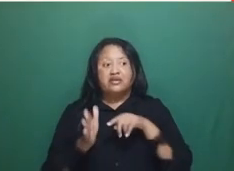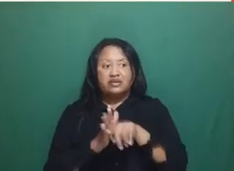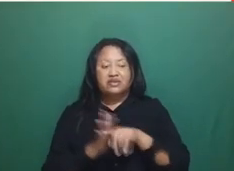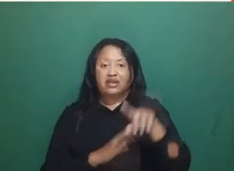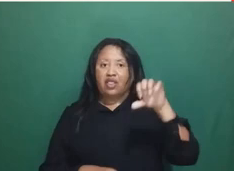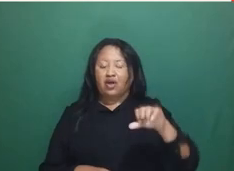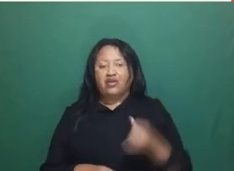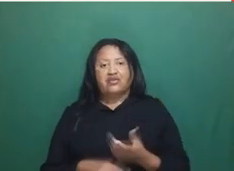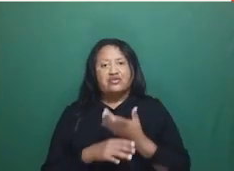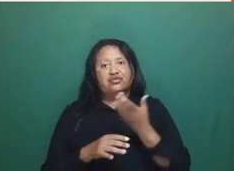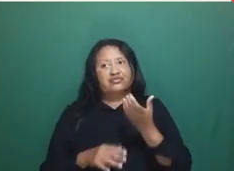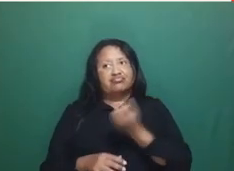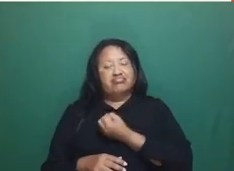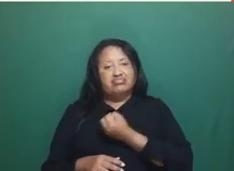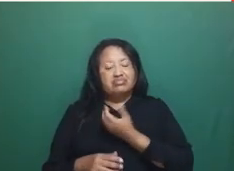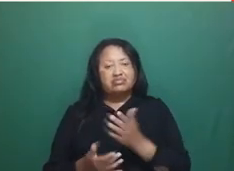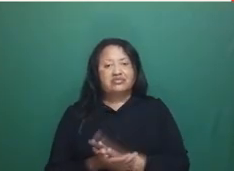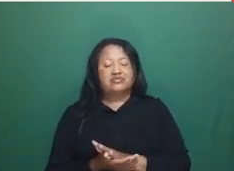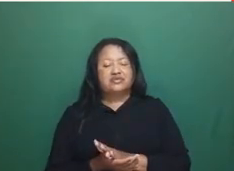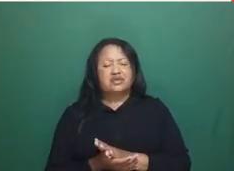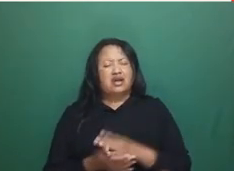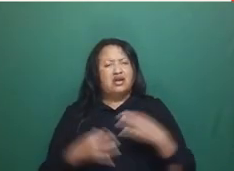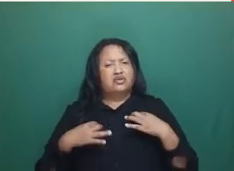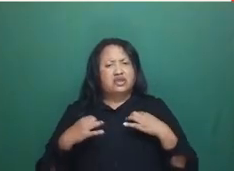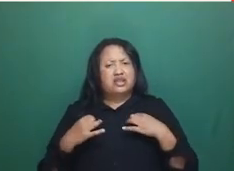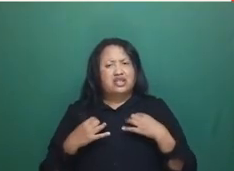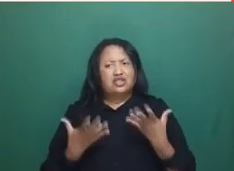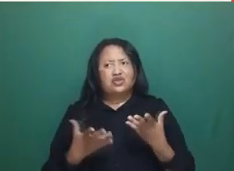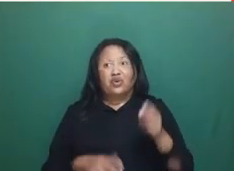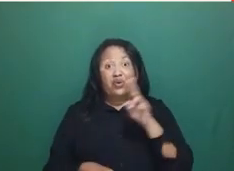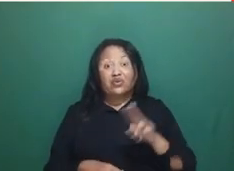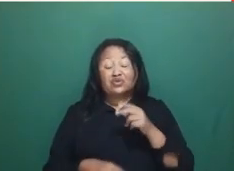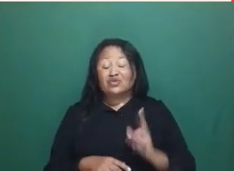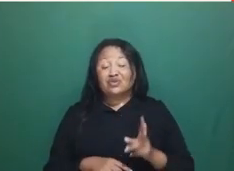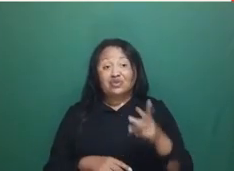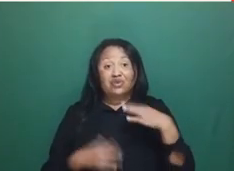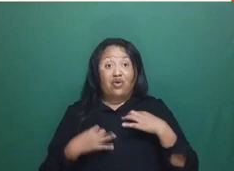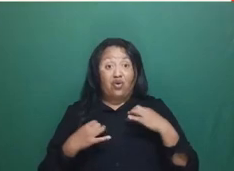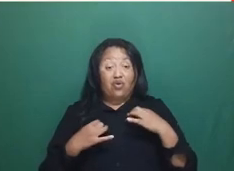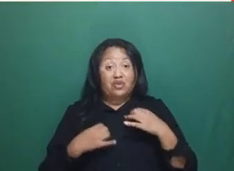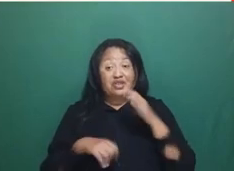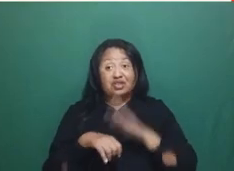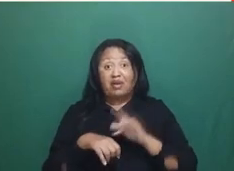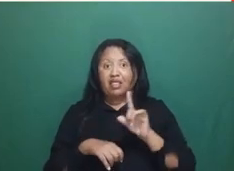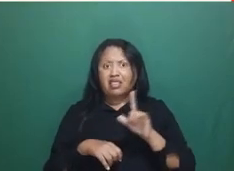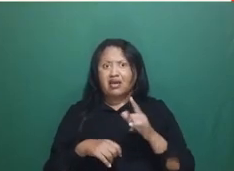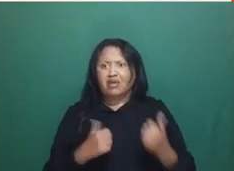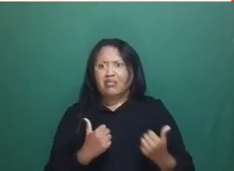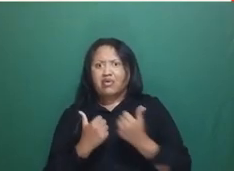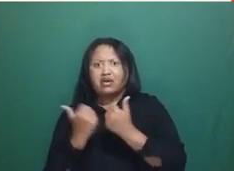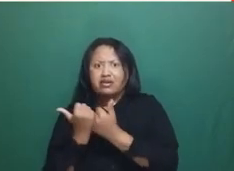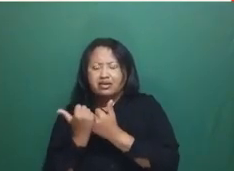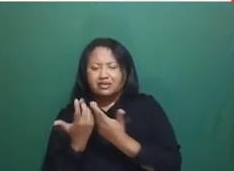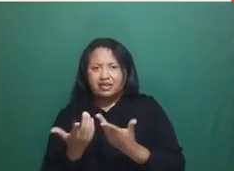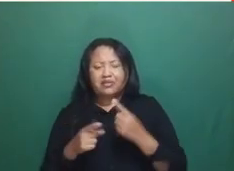o texto questiona a qual forma de consumo de roupas se chama o leitor a não ser conivente com uma indústria que é